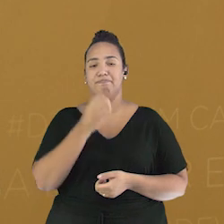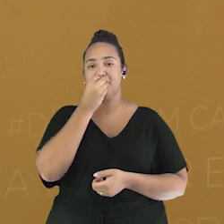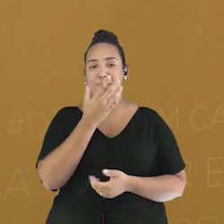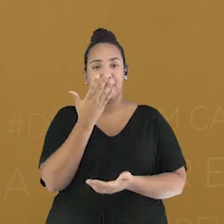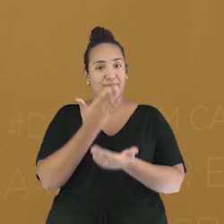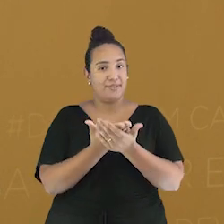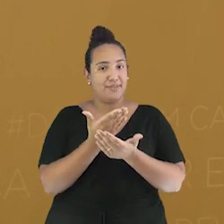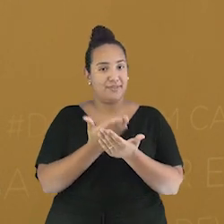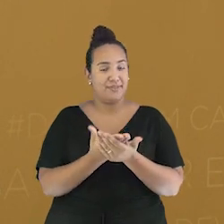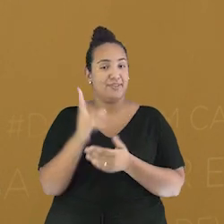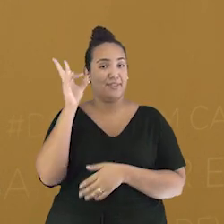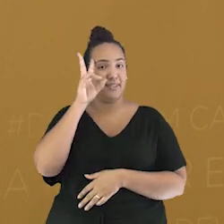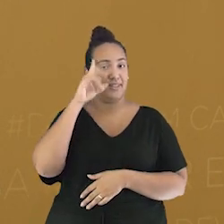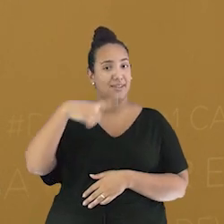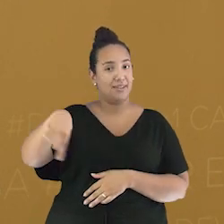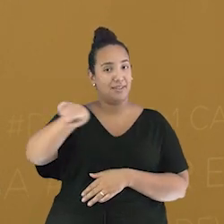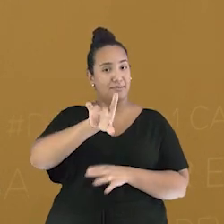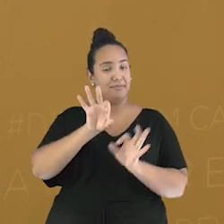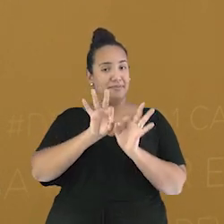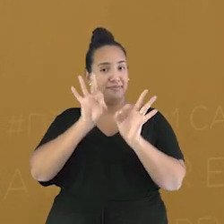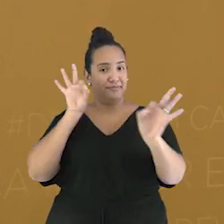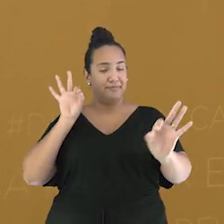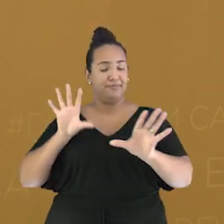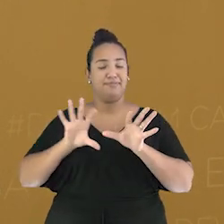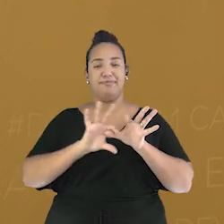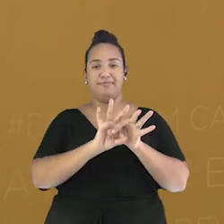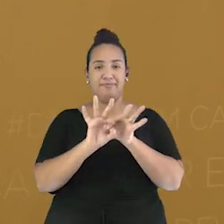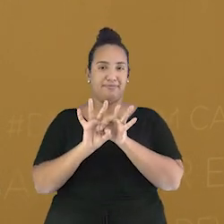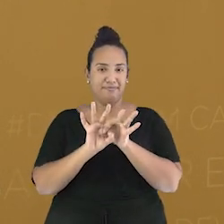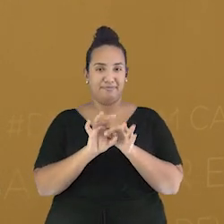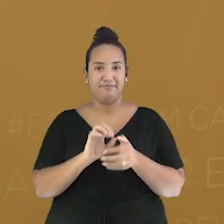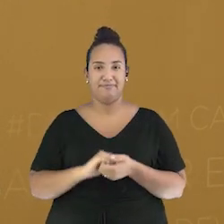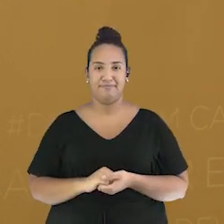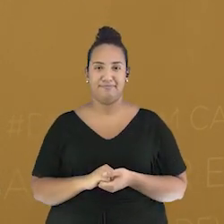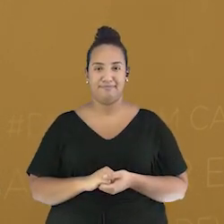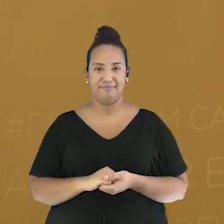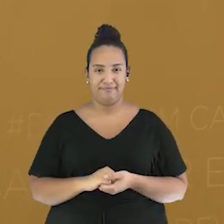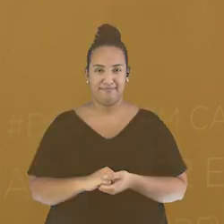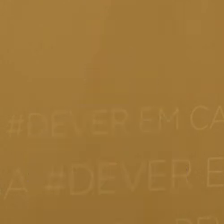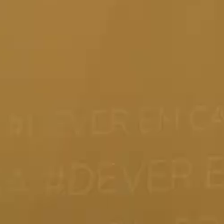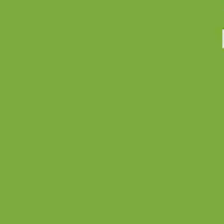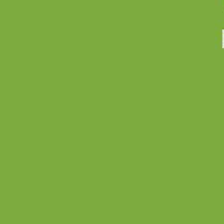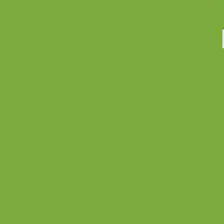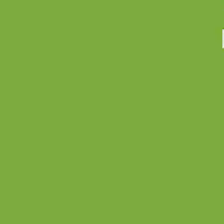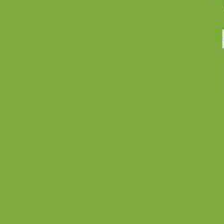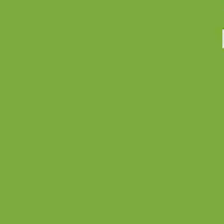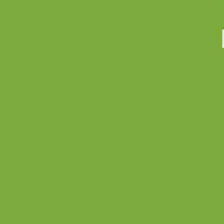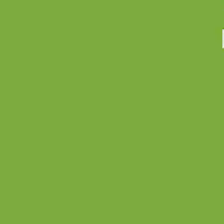Bons estudos e não esqueçam que mesmo distante, estamos juntos.